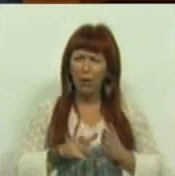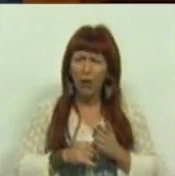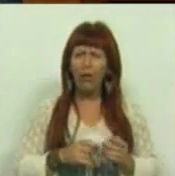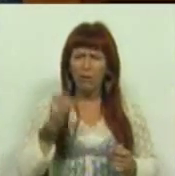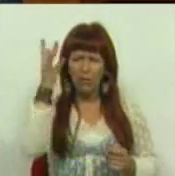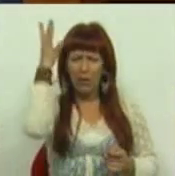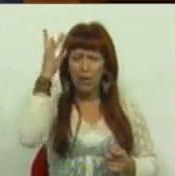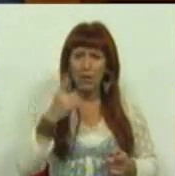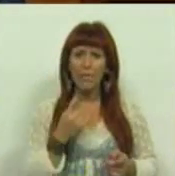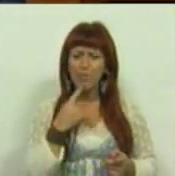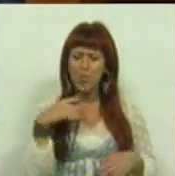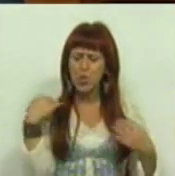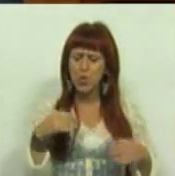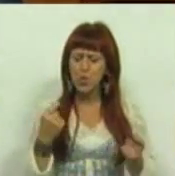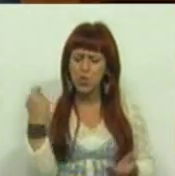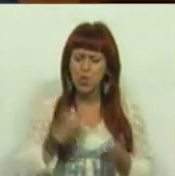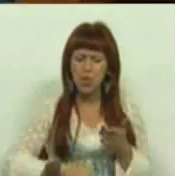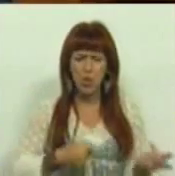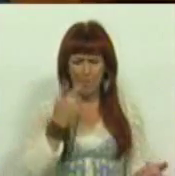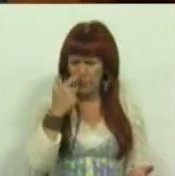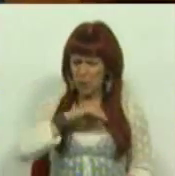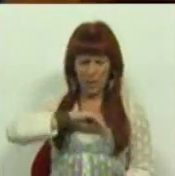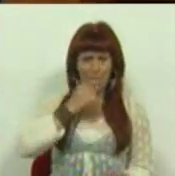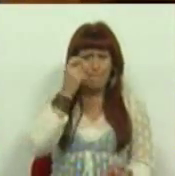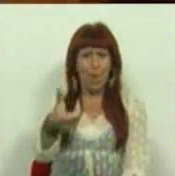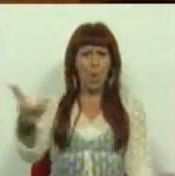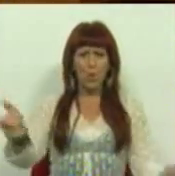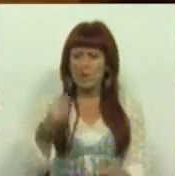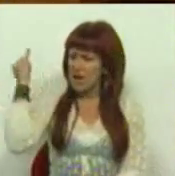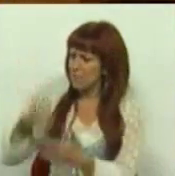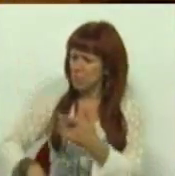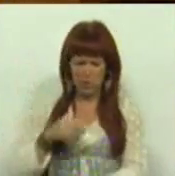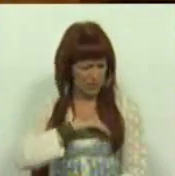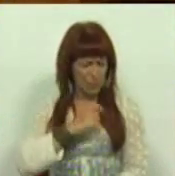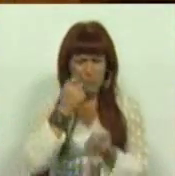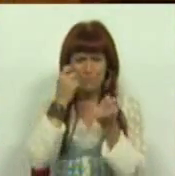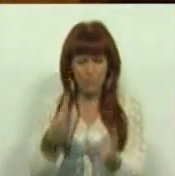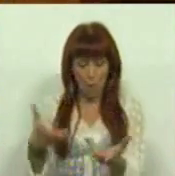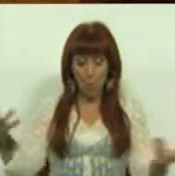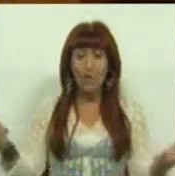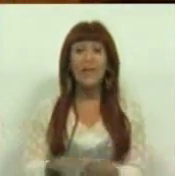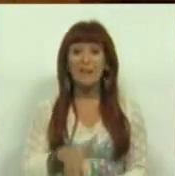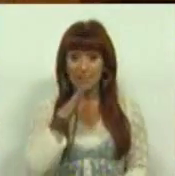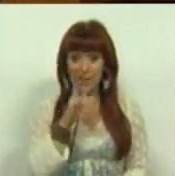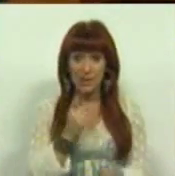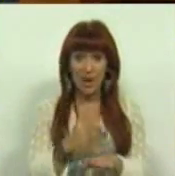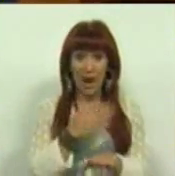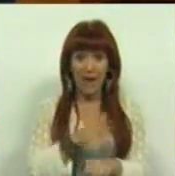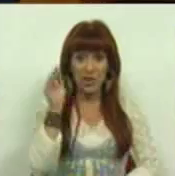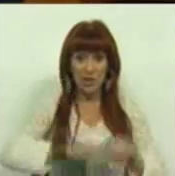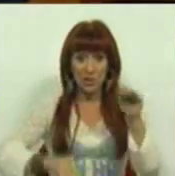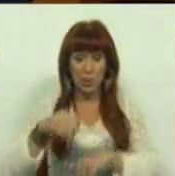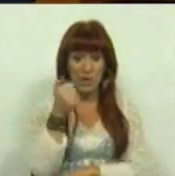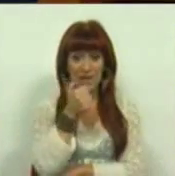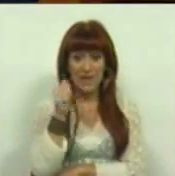confisco. É muita contribuição para pouco salário, muito imposto em pouco rendimento. Dizia antes das eleições